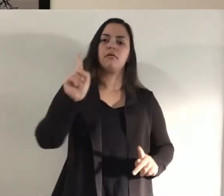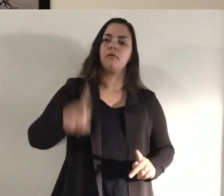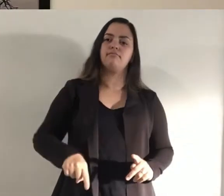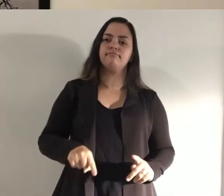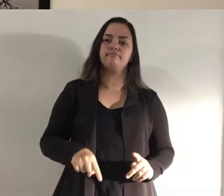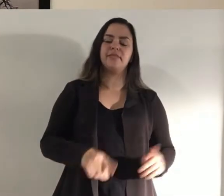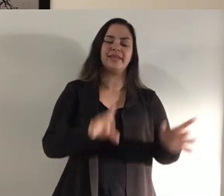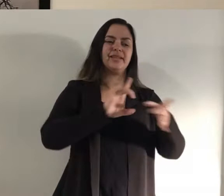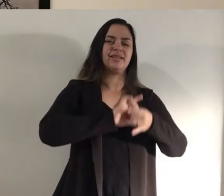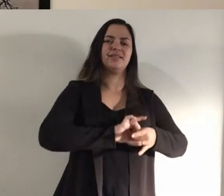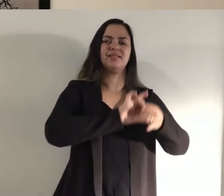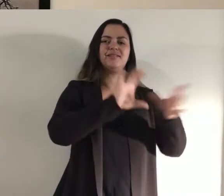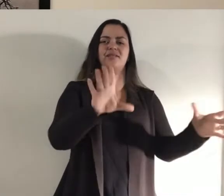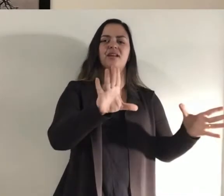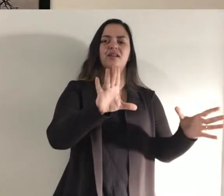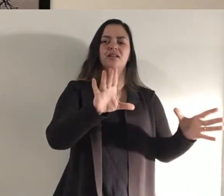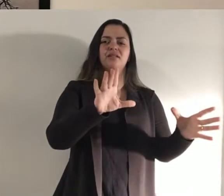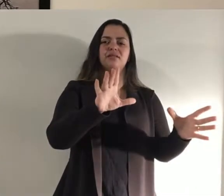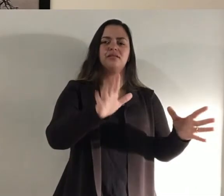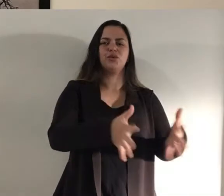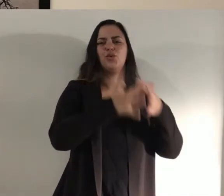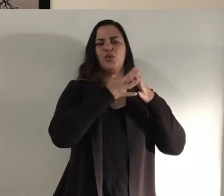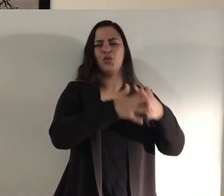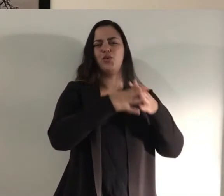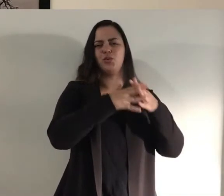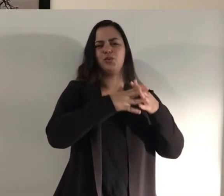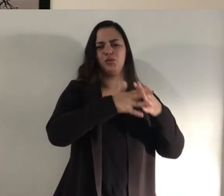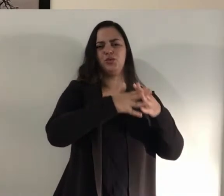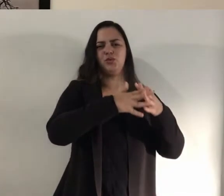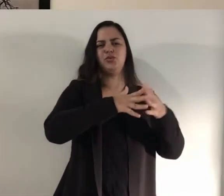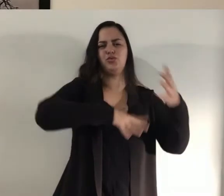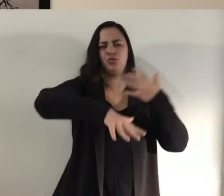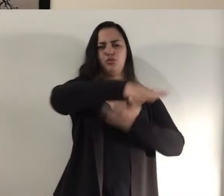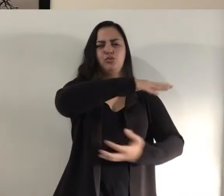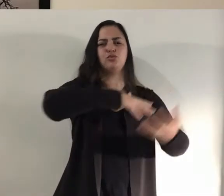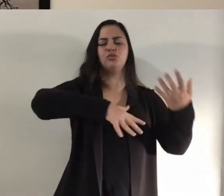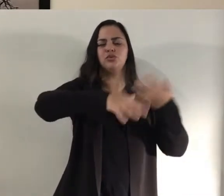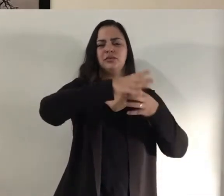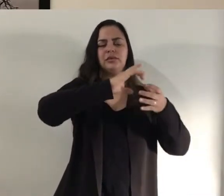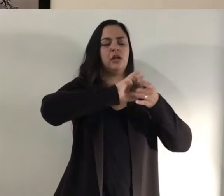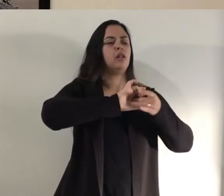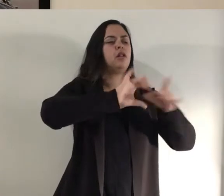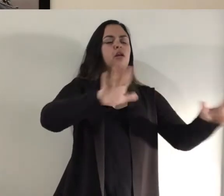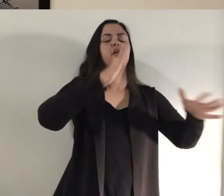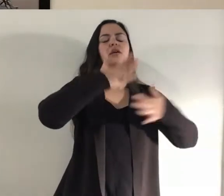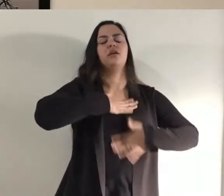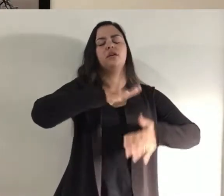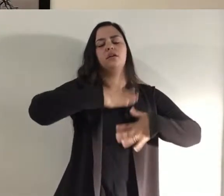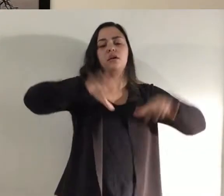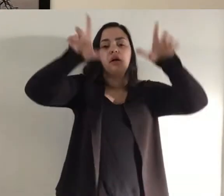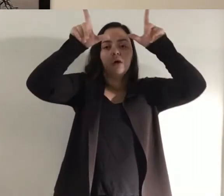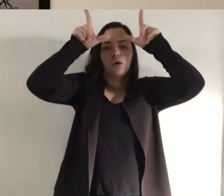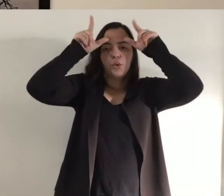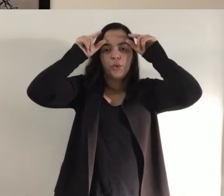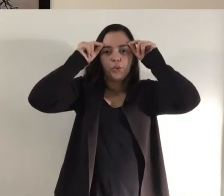de desordem e de consternação. Era trazer conforto às suas mentes. Então, quando